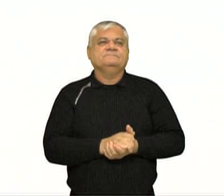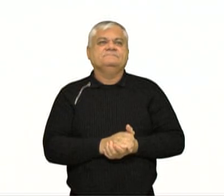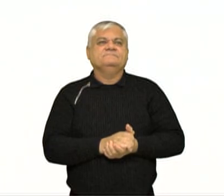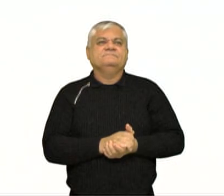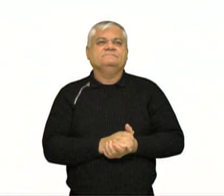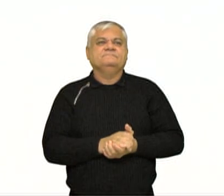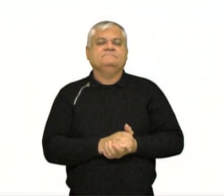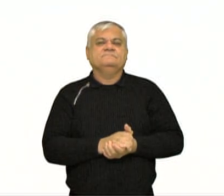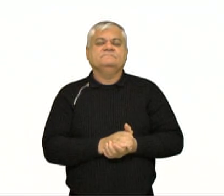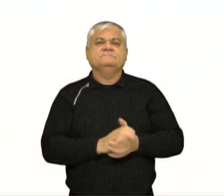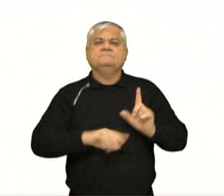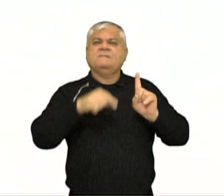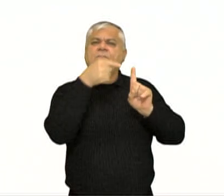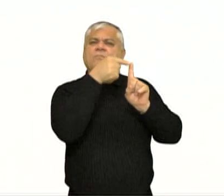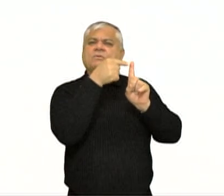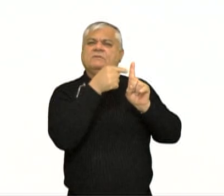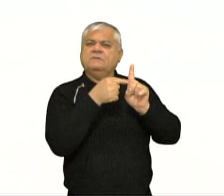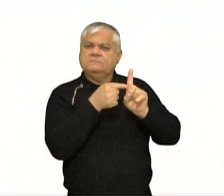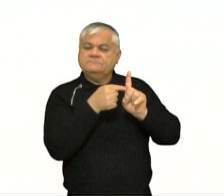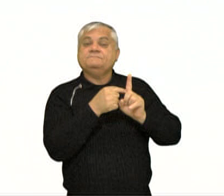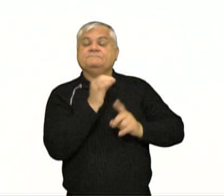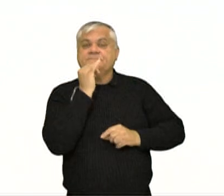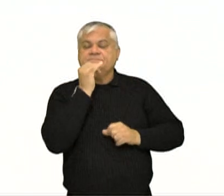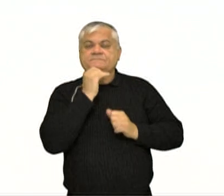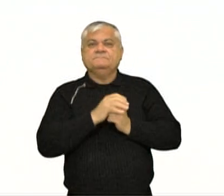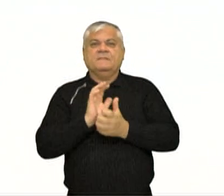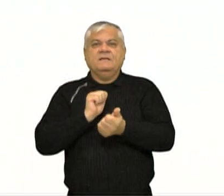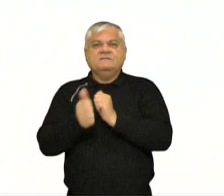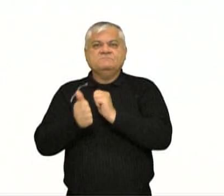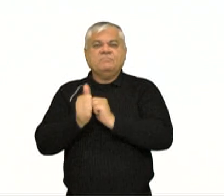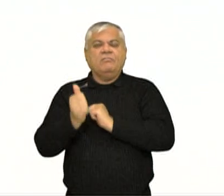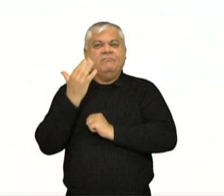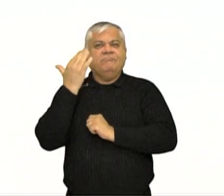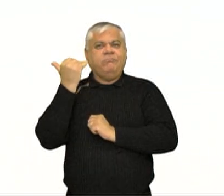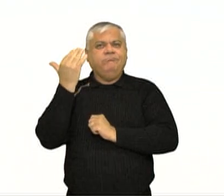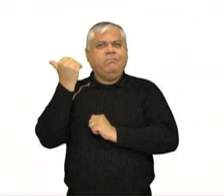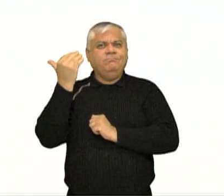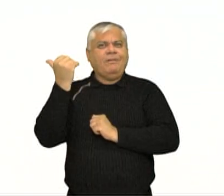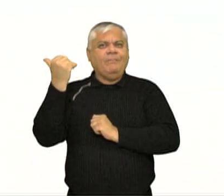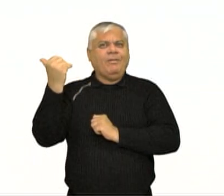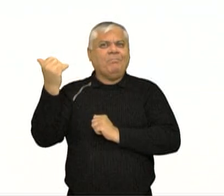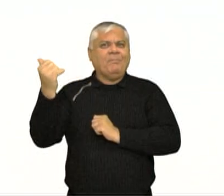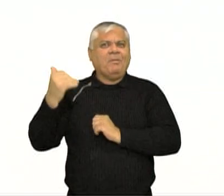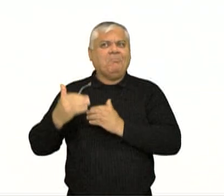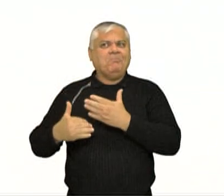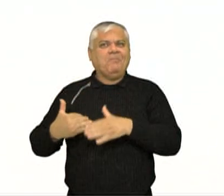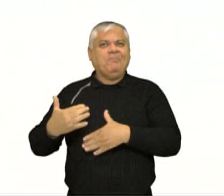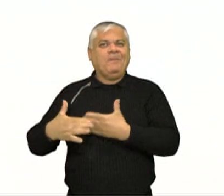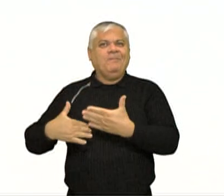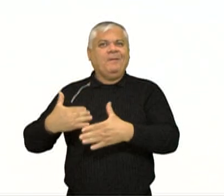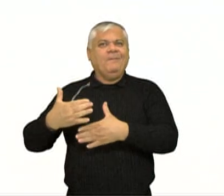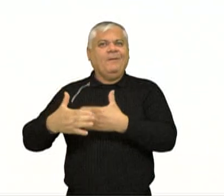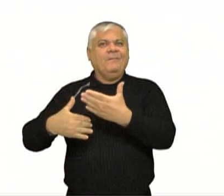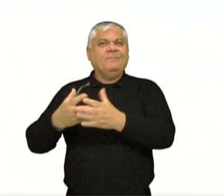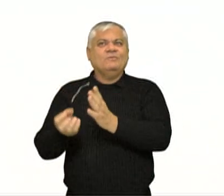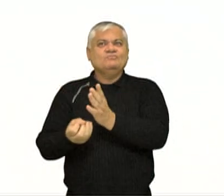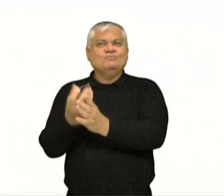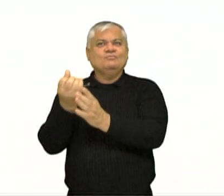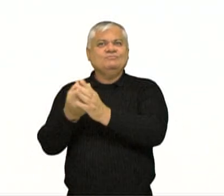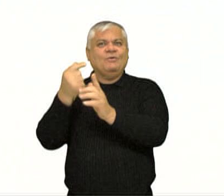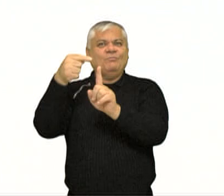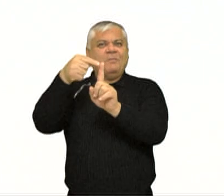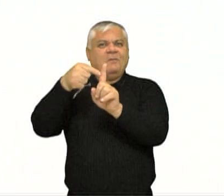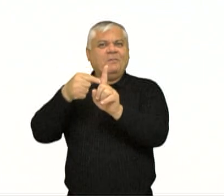Algumas modalidades, então. O esporte foi se popularizando ao longo dos anos, dando origem a várias modalidades,